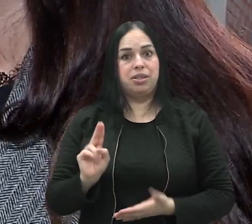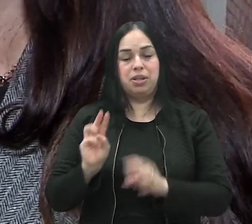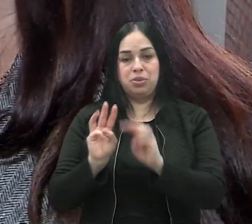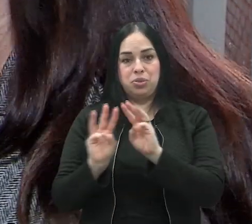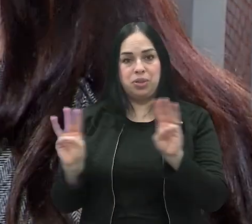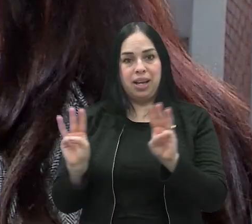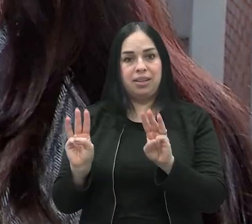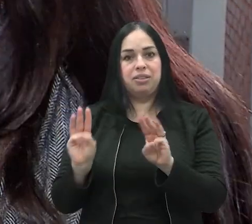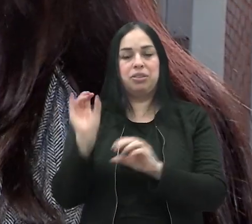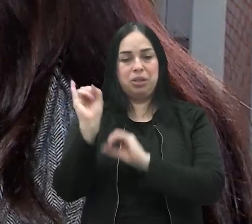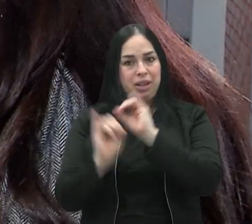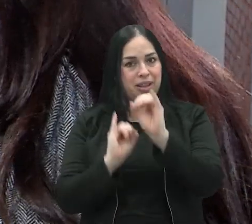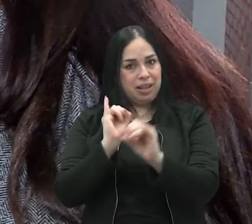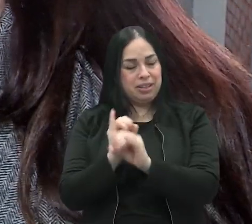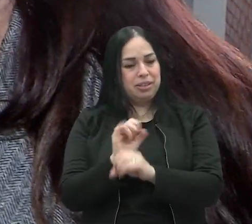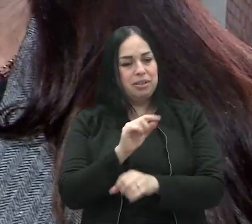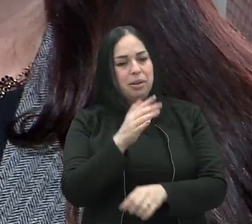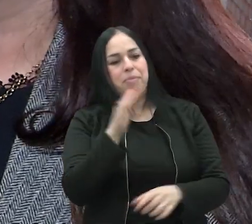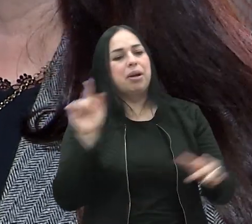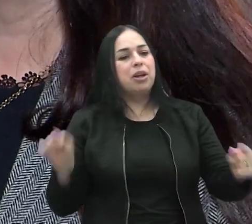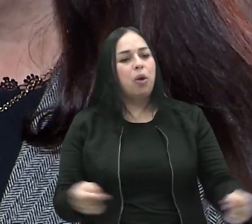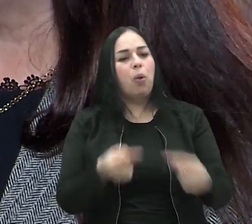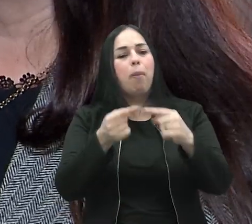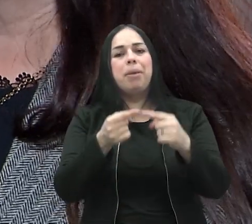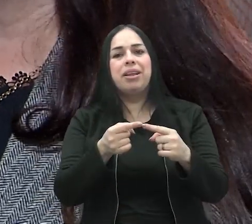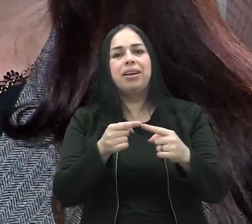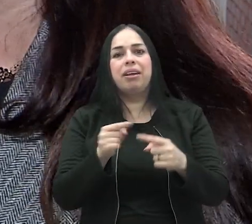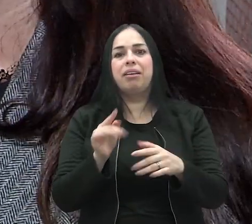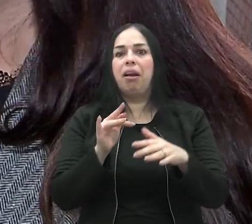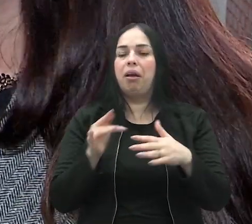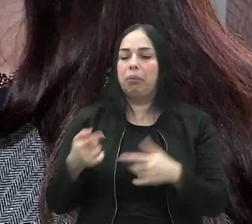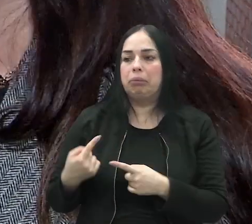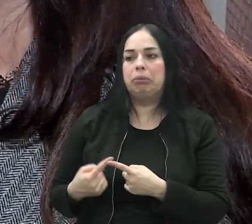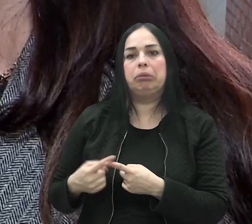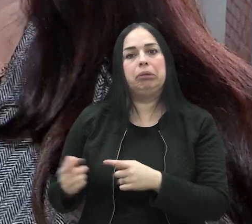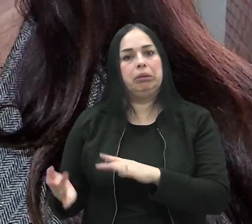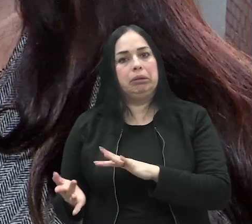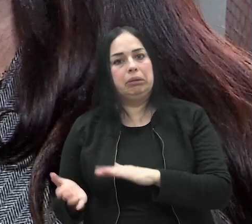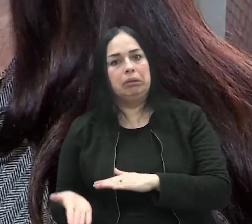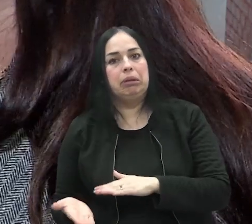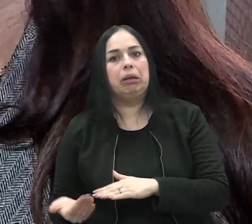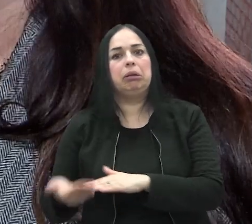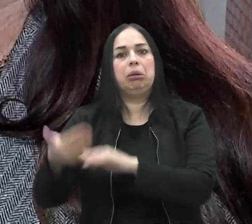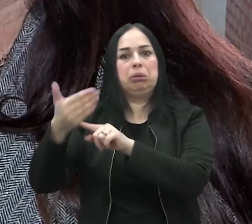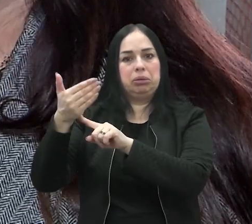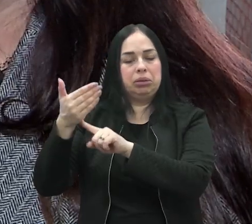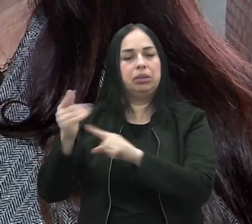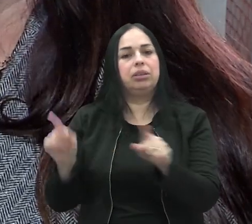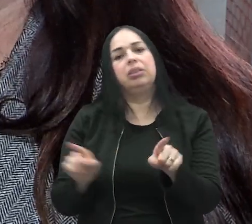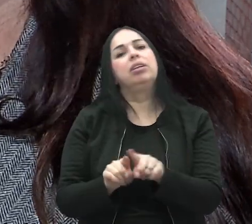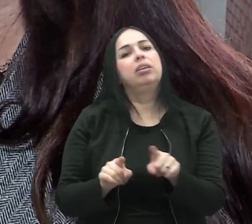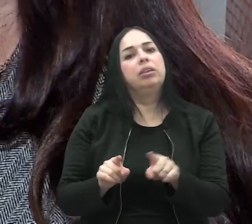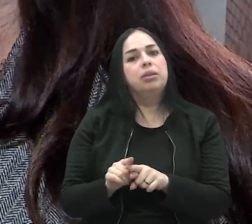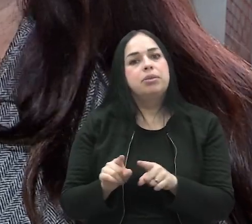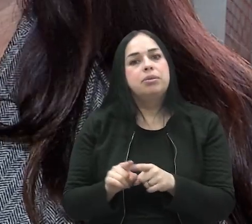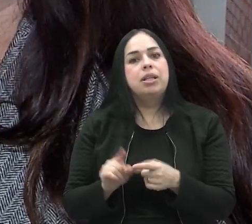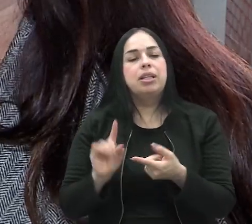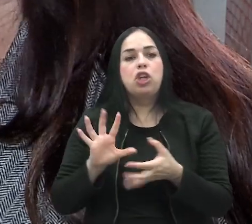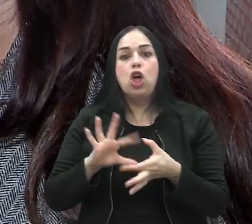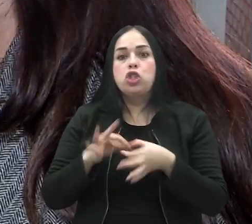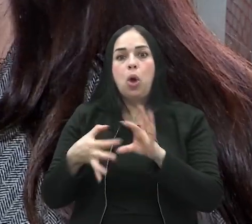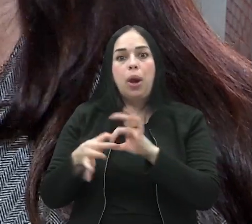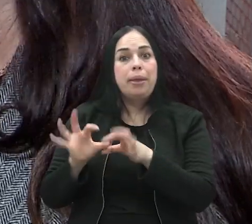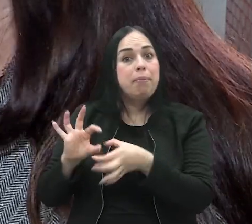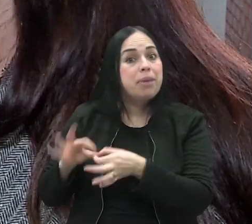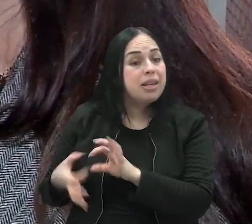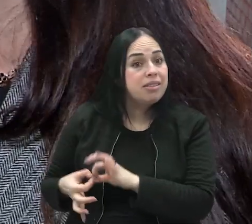plataformas educacionais, atendendo aí as necessidades, né, digitais, né, tecnológicas, investir muito